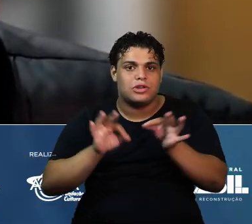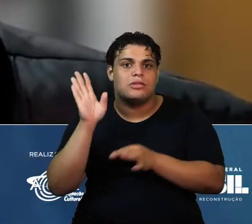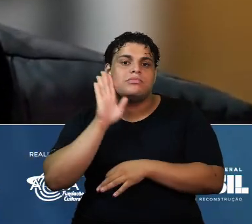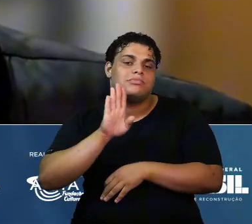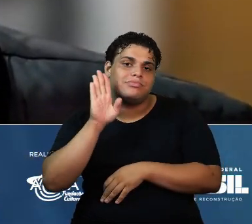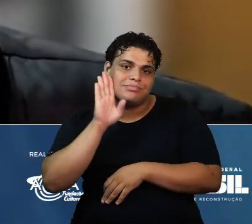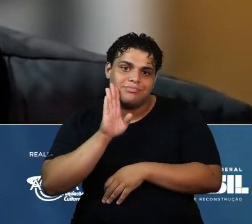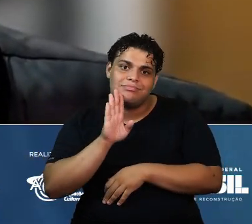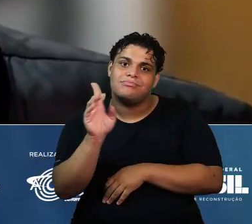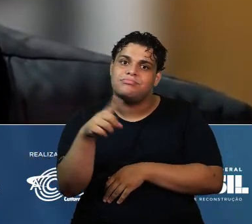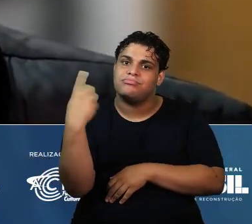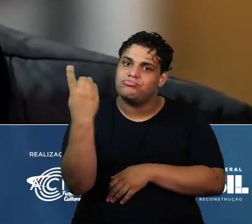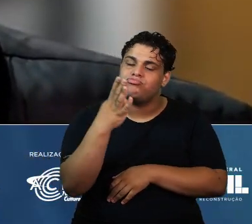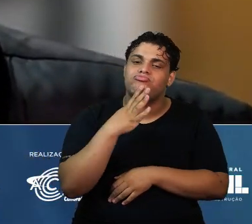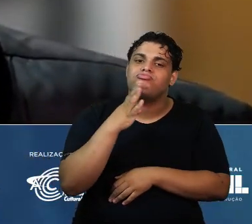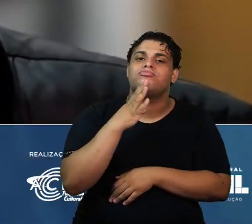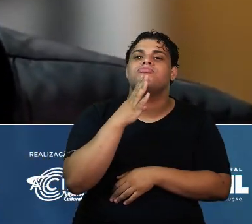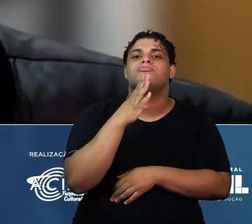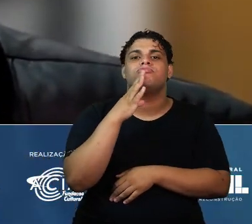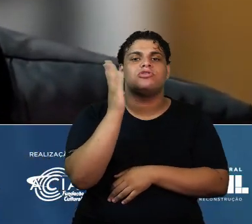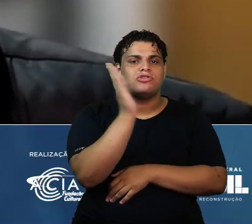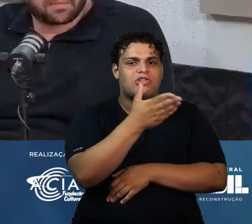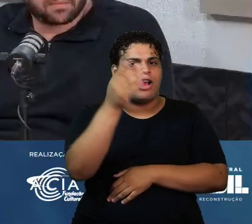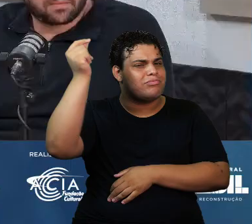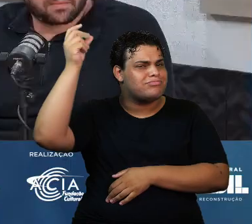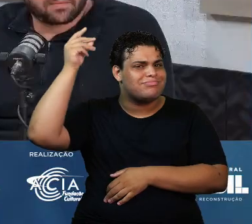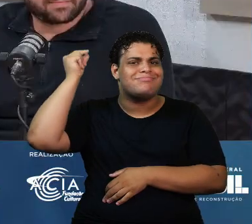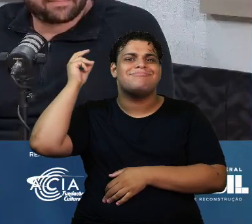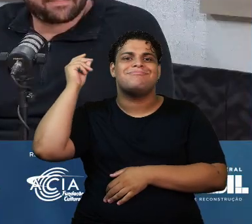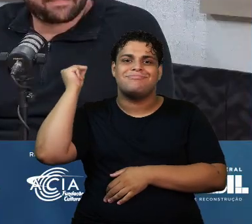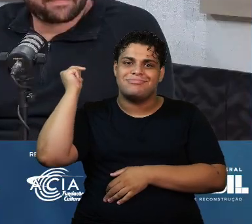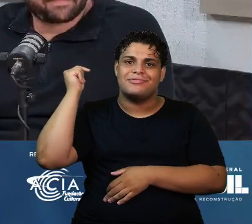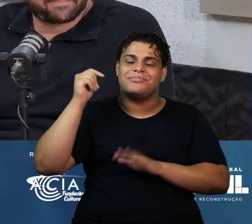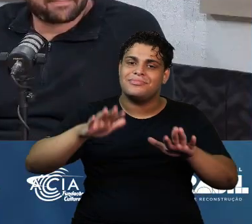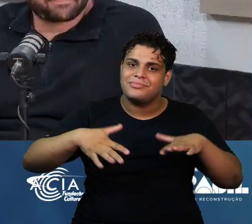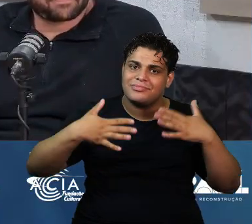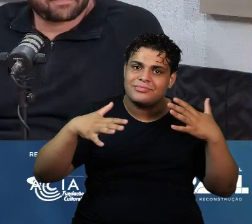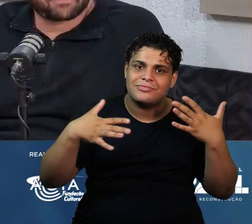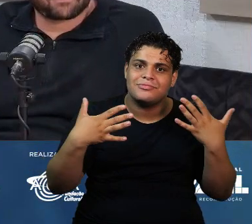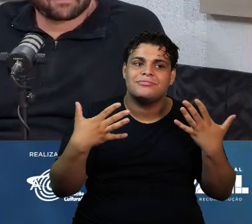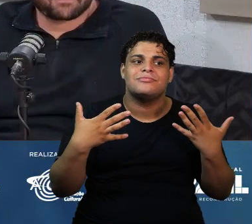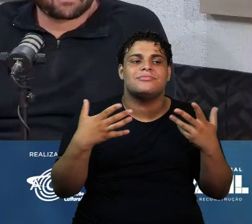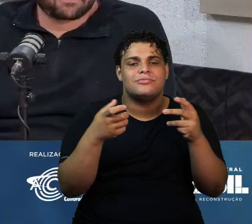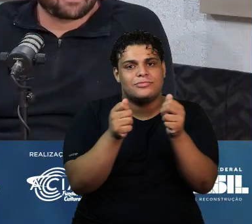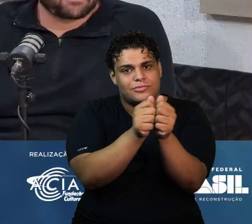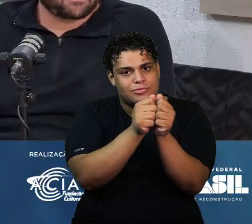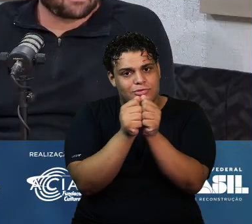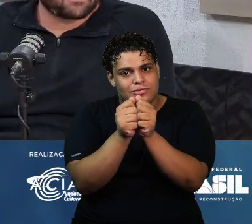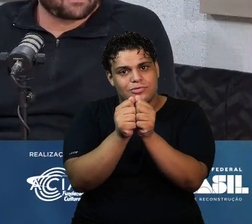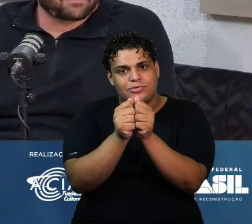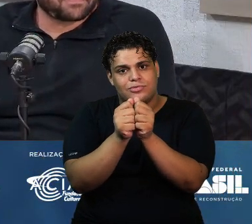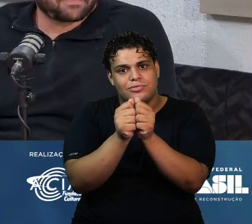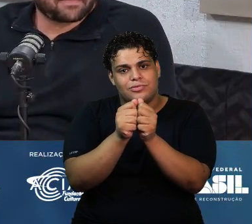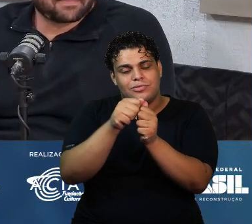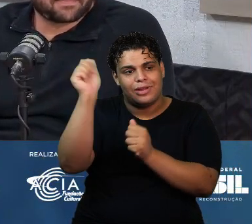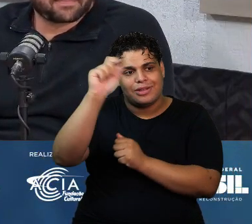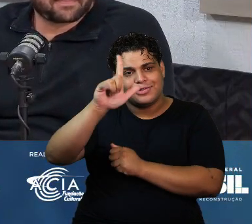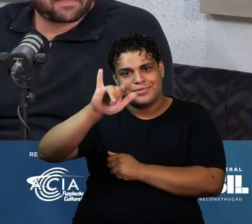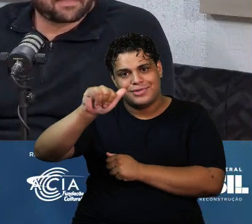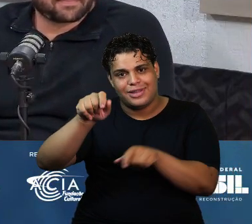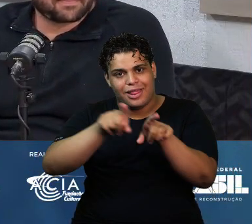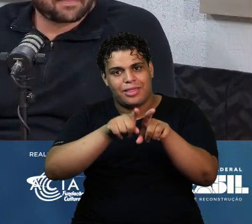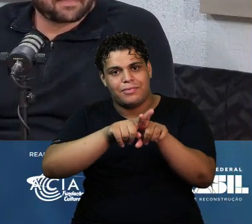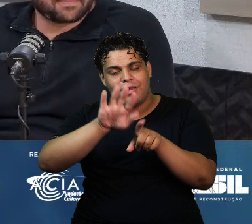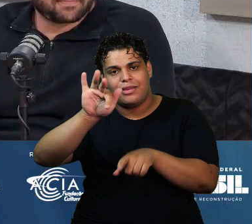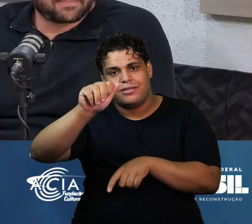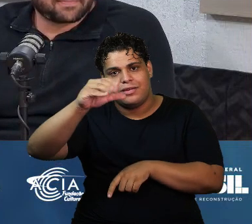e participa já há alguns anos. Então, é um prazer estar com o pessoal da Azúlia e da FACIA, que está fazendo um trabalho